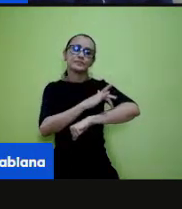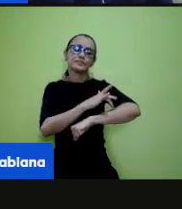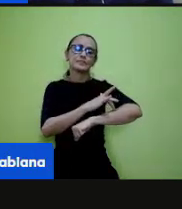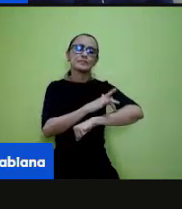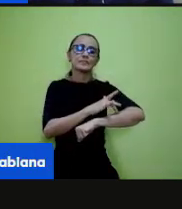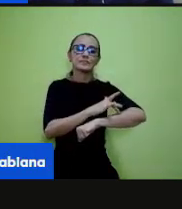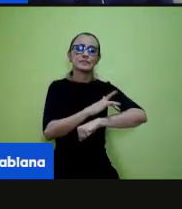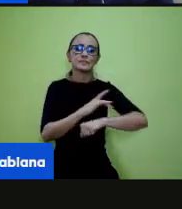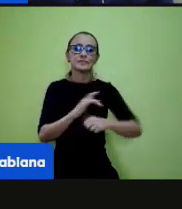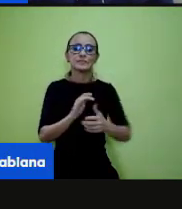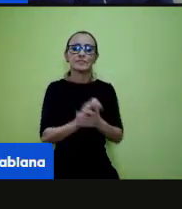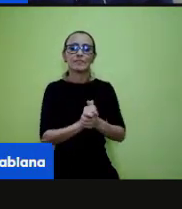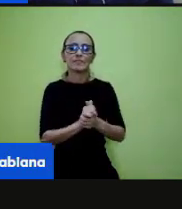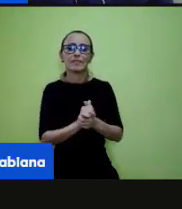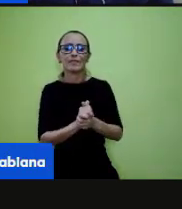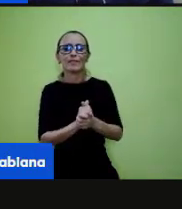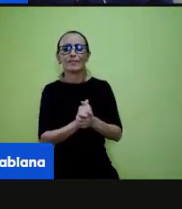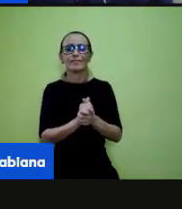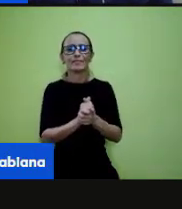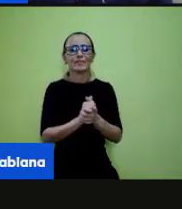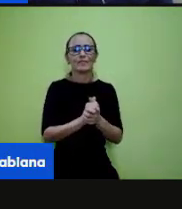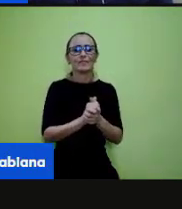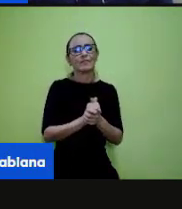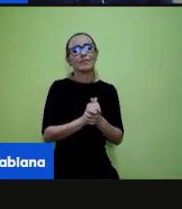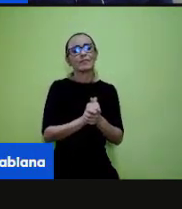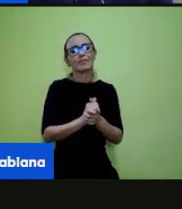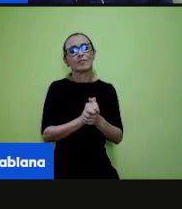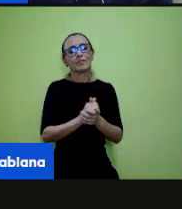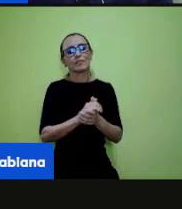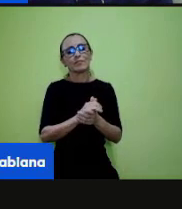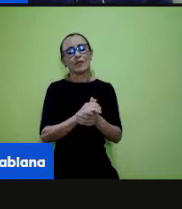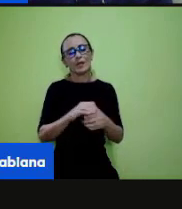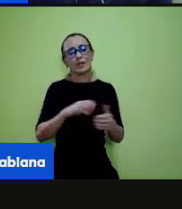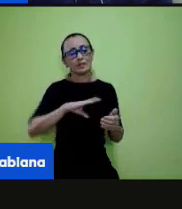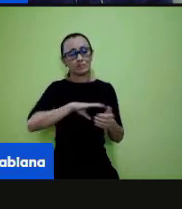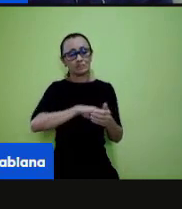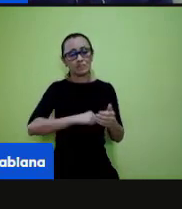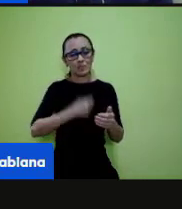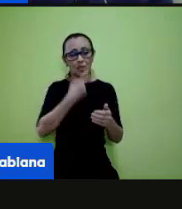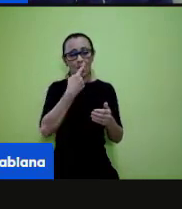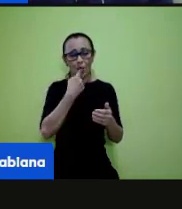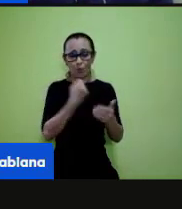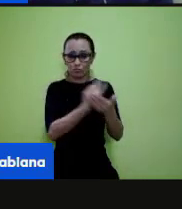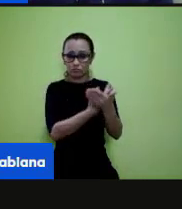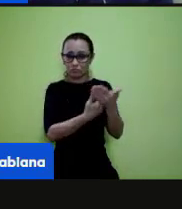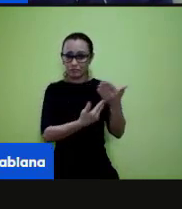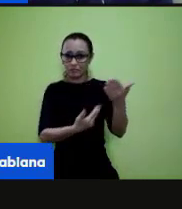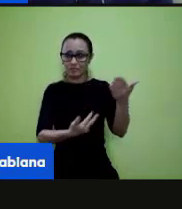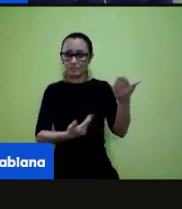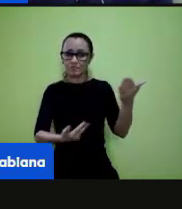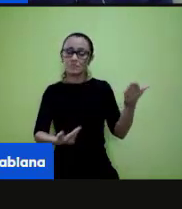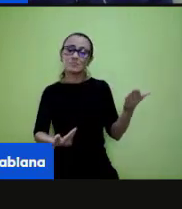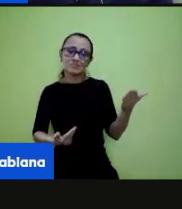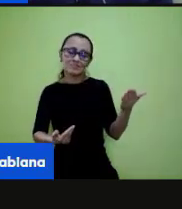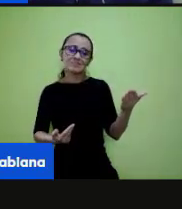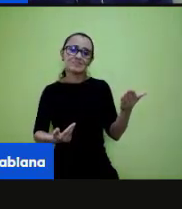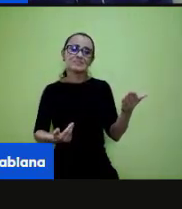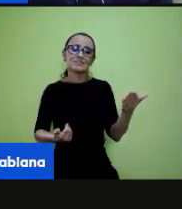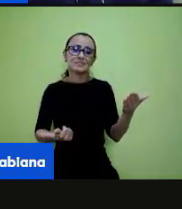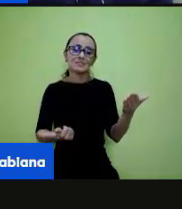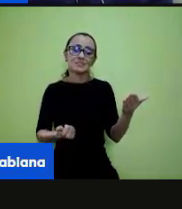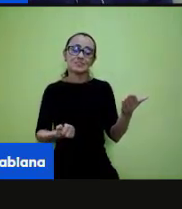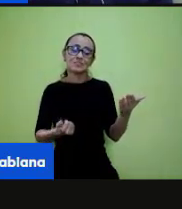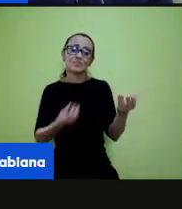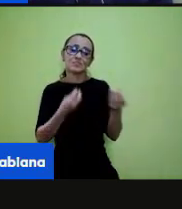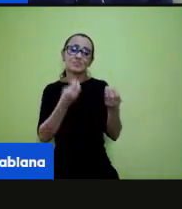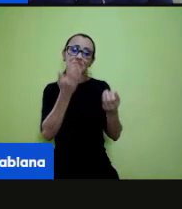endofílico, aí antropofílico, ele tem predileção pelo sangue humano e conviver com a sua presa, com a sua fonte alimentar,